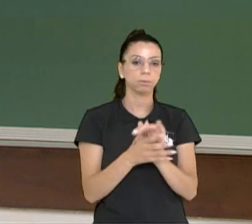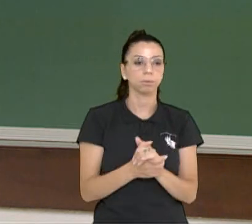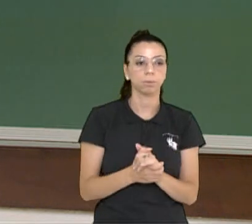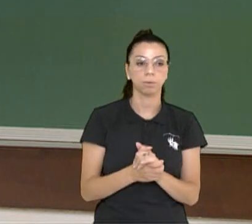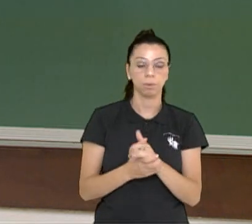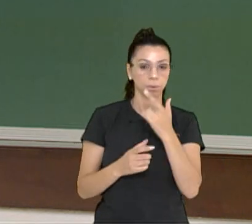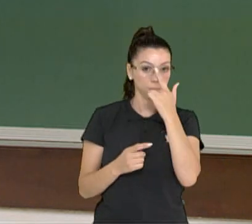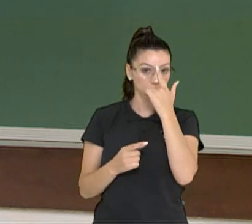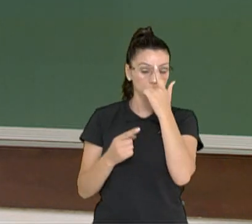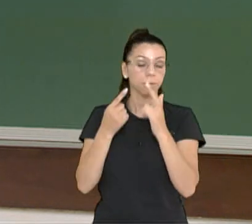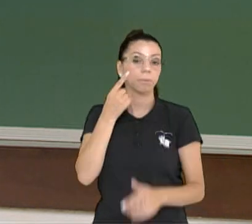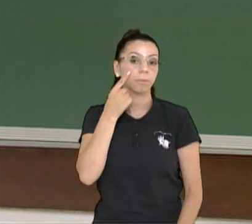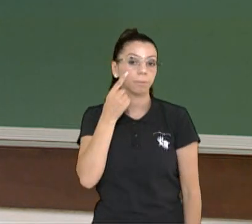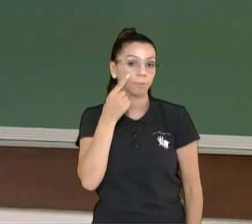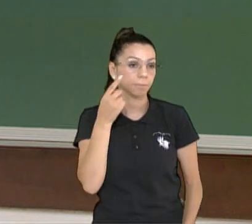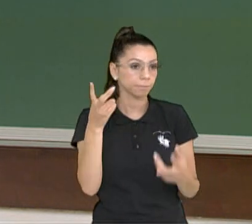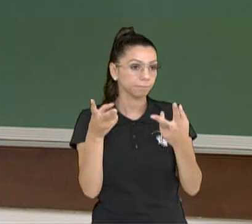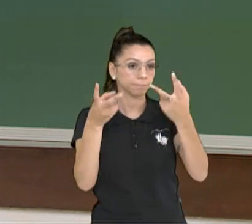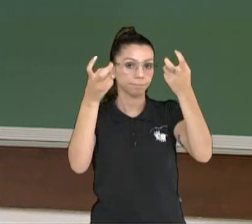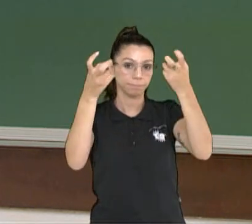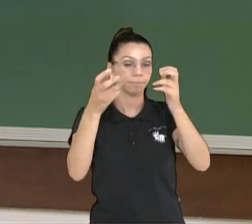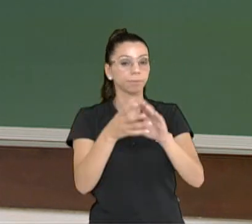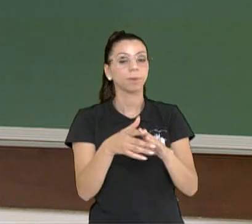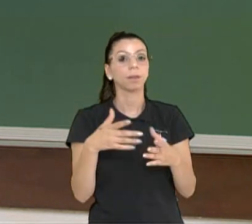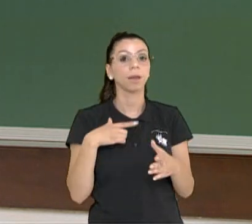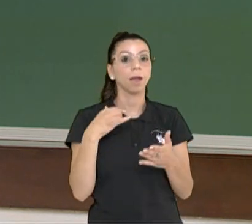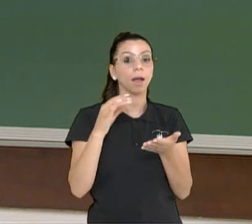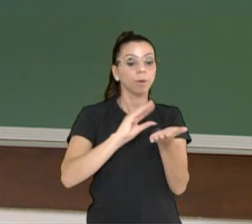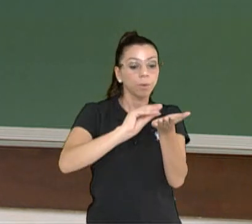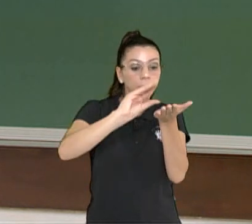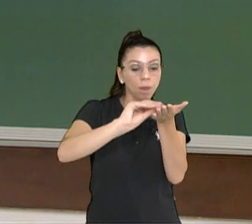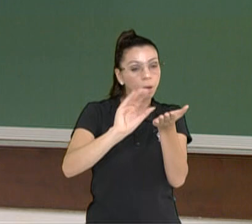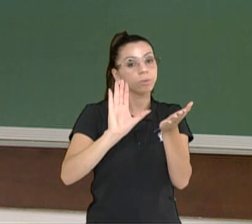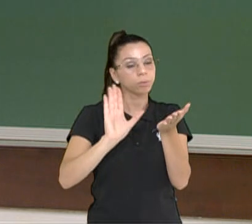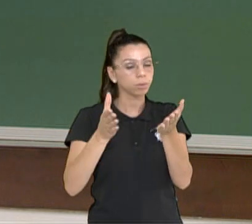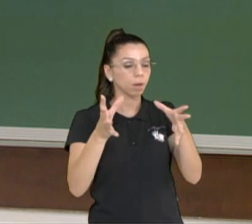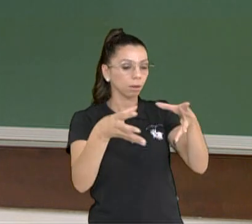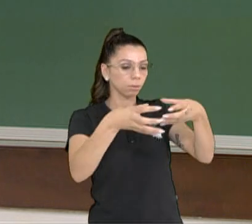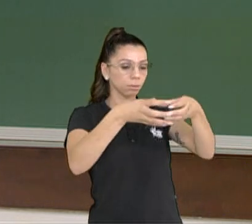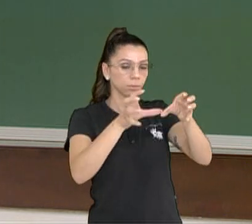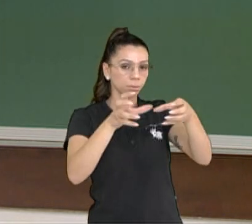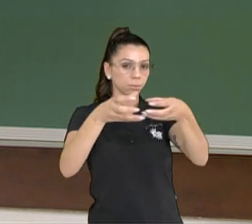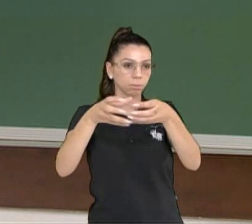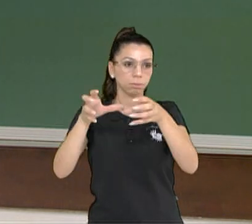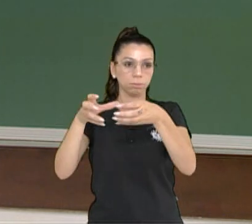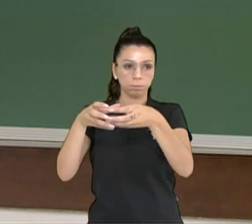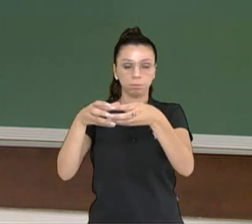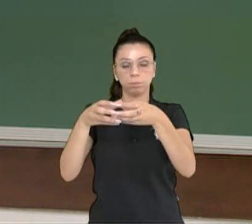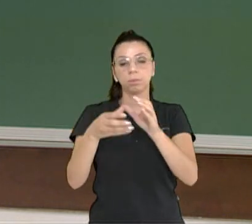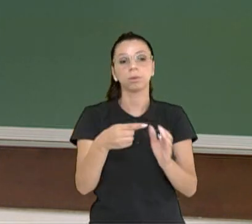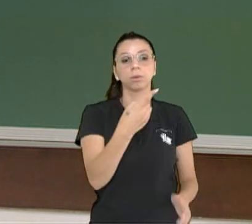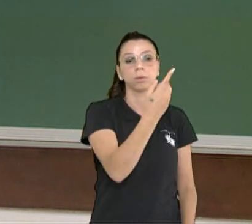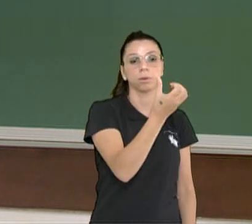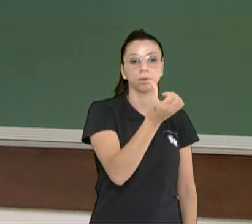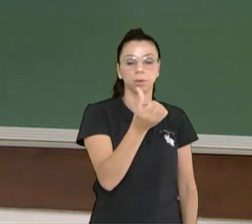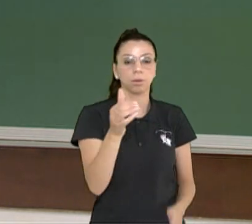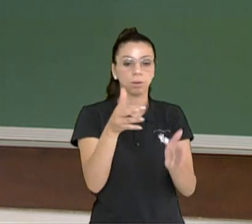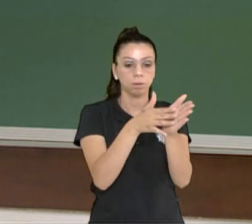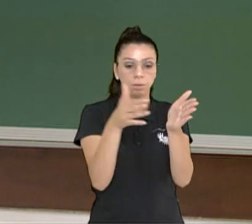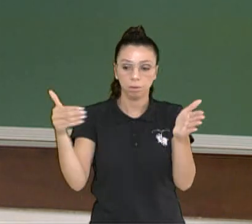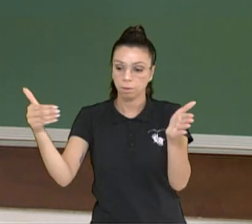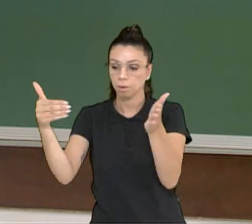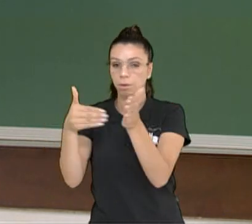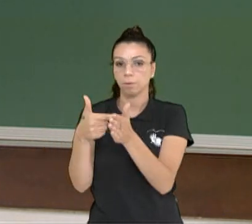Vejam que os dados já estão agrupados, tá? Aqui eu tenho grupos 16 a 20 anos.